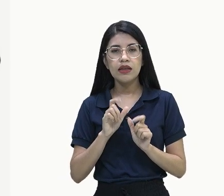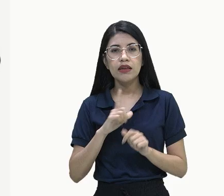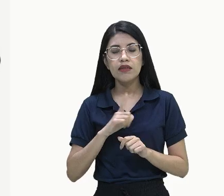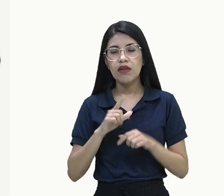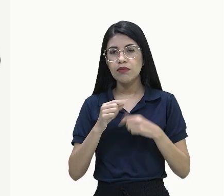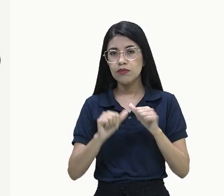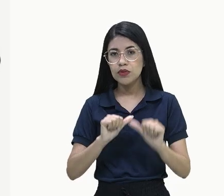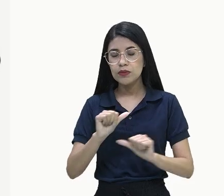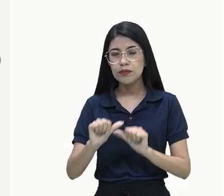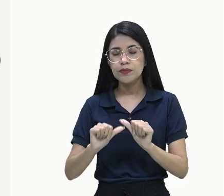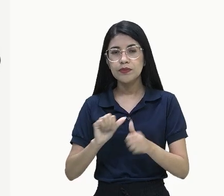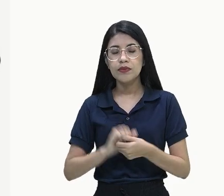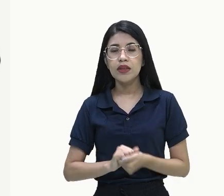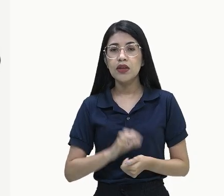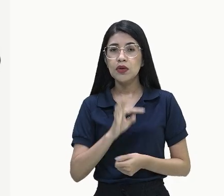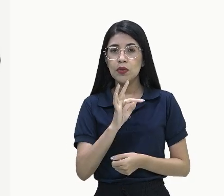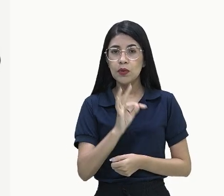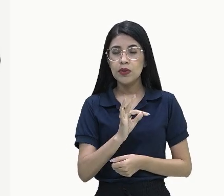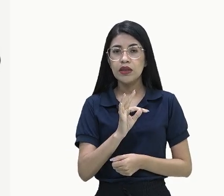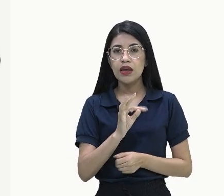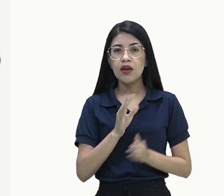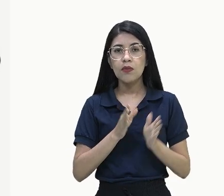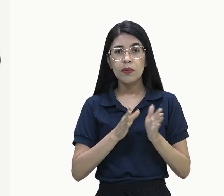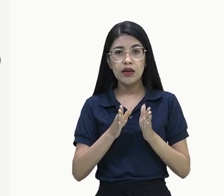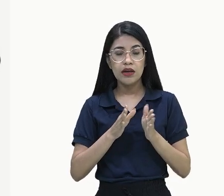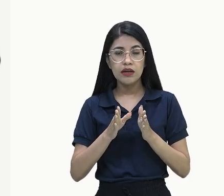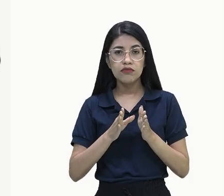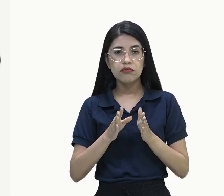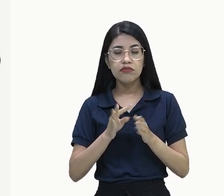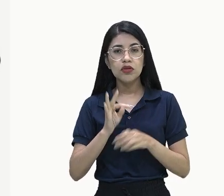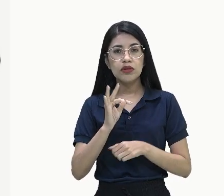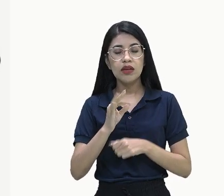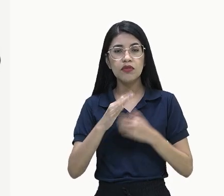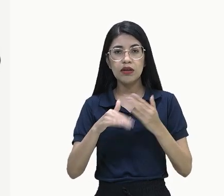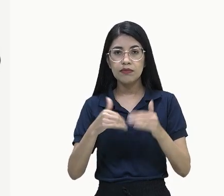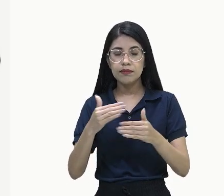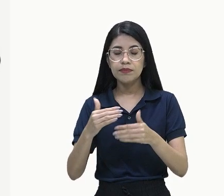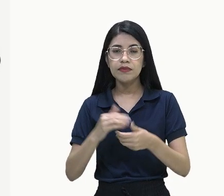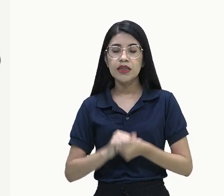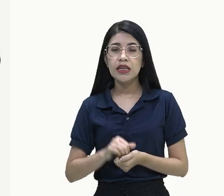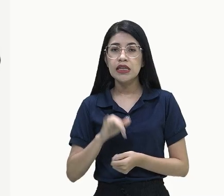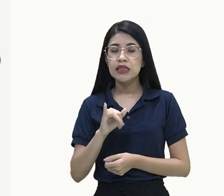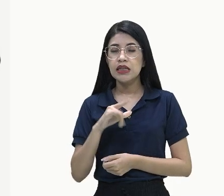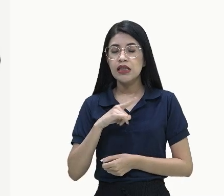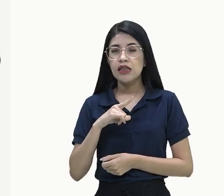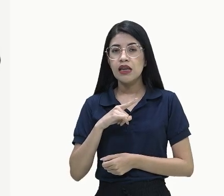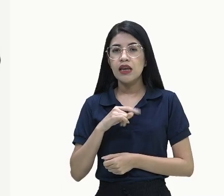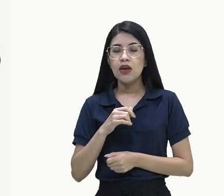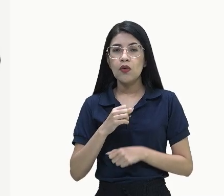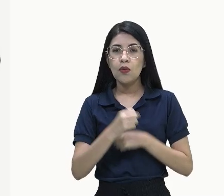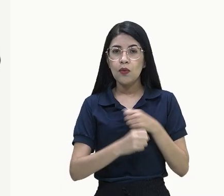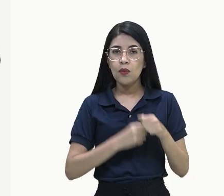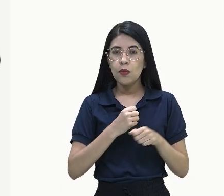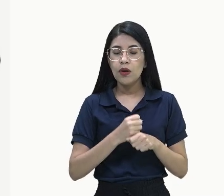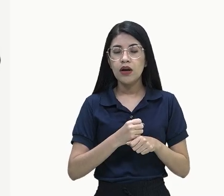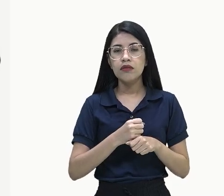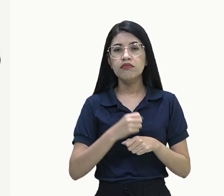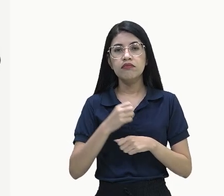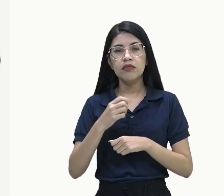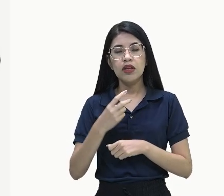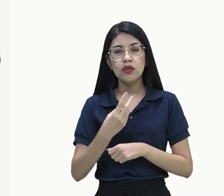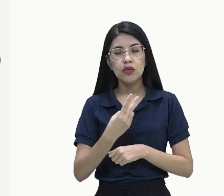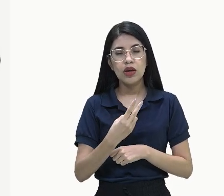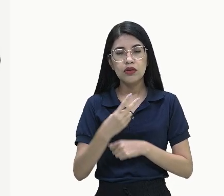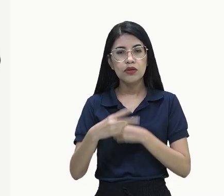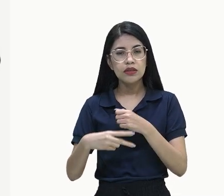angular, tudo bem? E o t é o tempo, essa parte aqui vai variar de acordo com o tempo. Se tiver no primeiro ano, no segundo ano, vamos